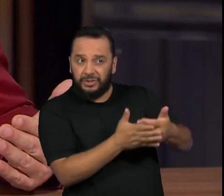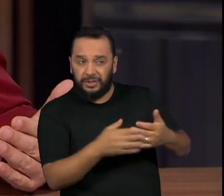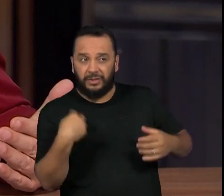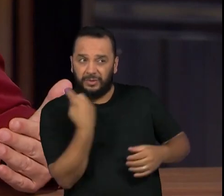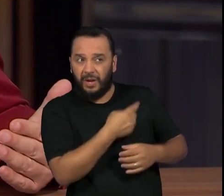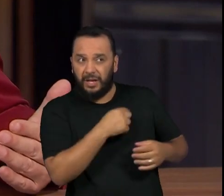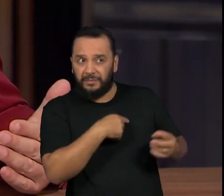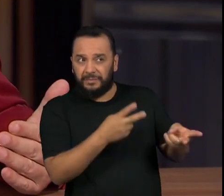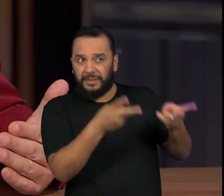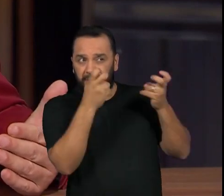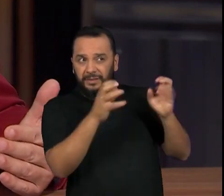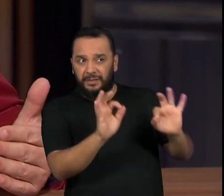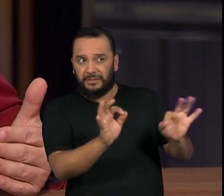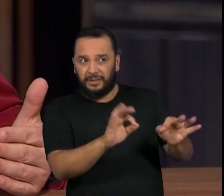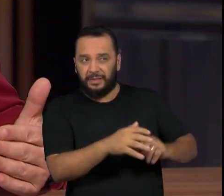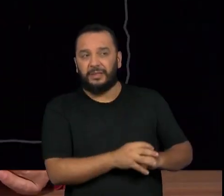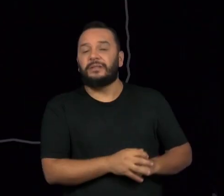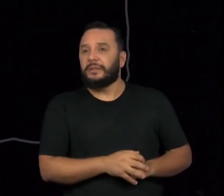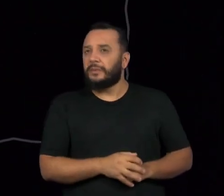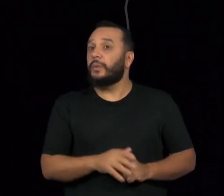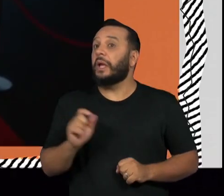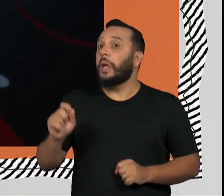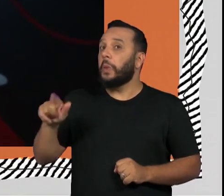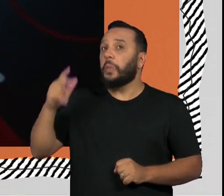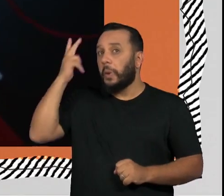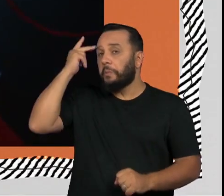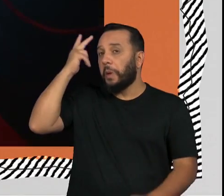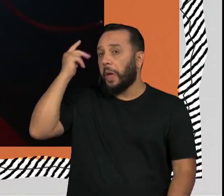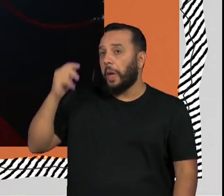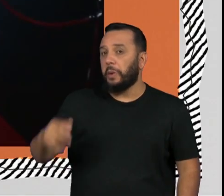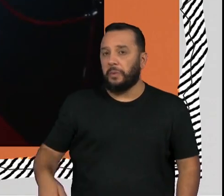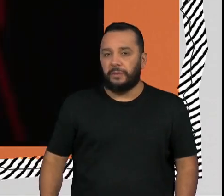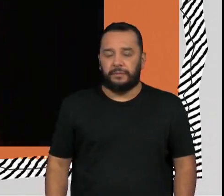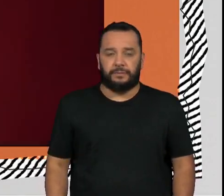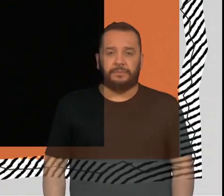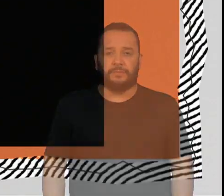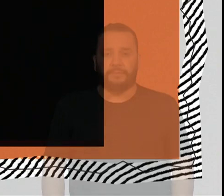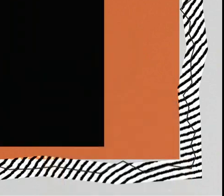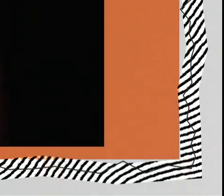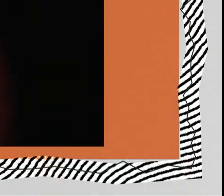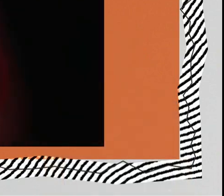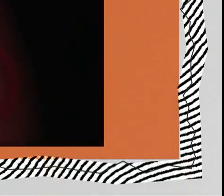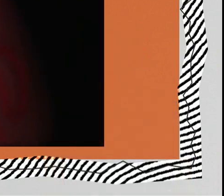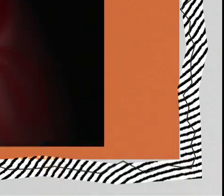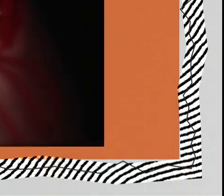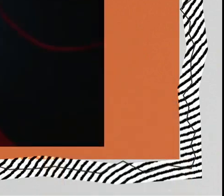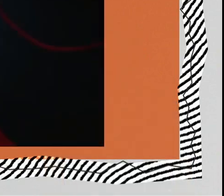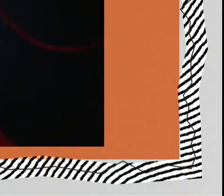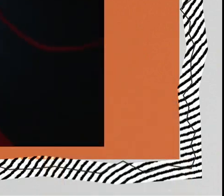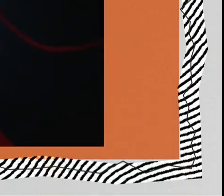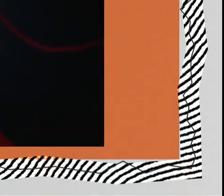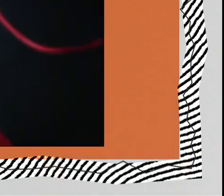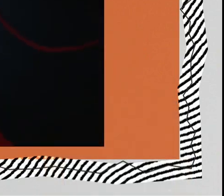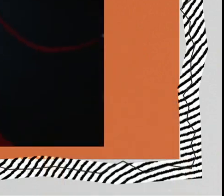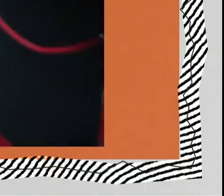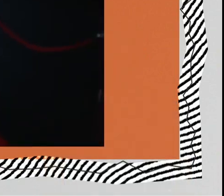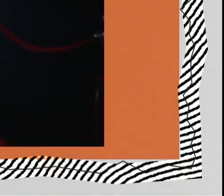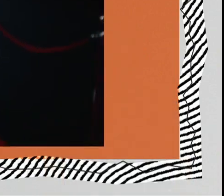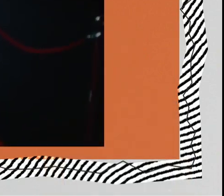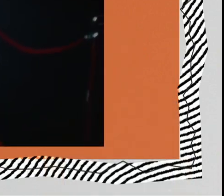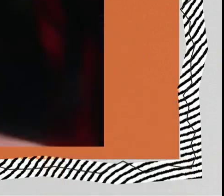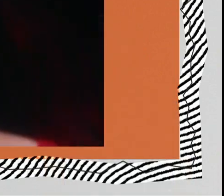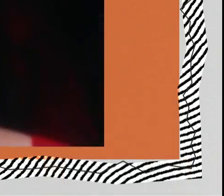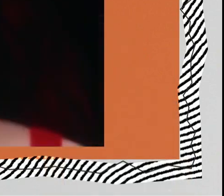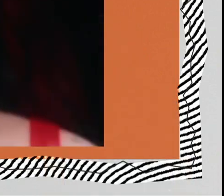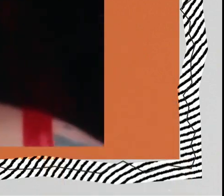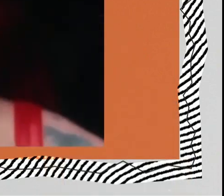percebe que está nela. Exato, né? porque é o normal. Essa menina de vermelho, eu vim pro baile só pra ver